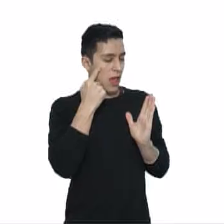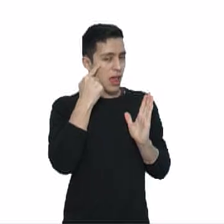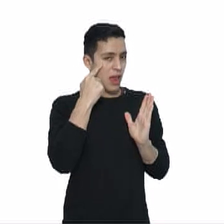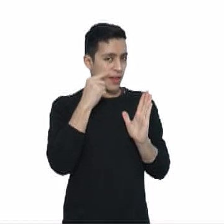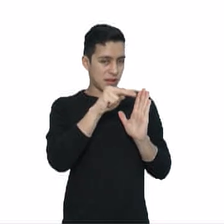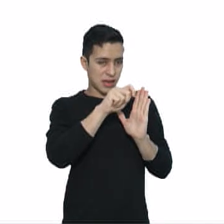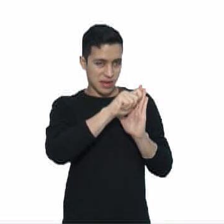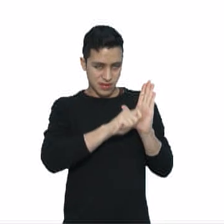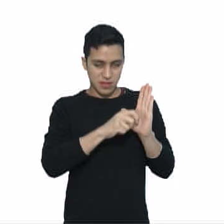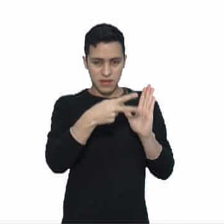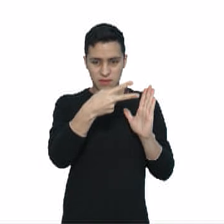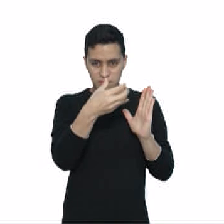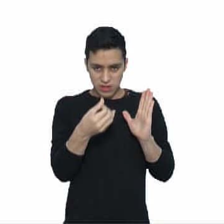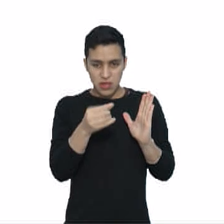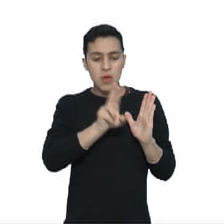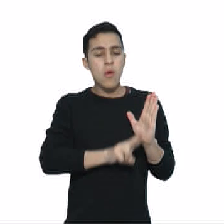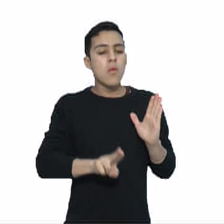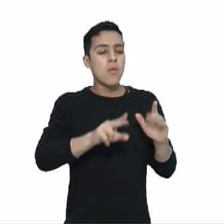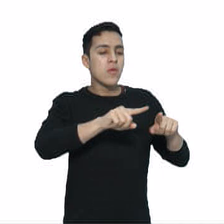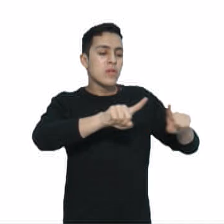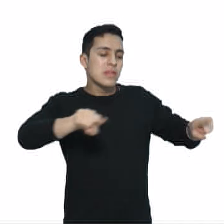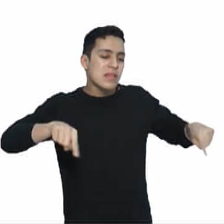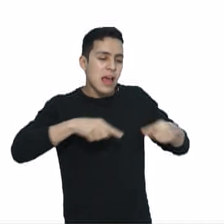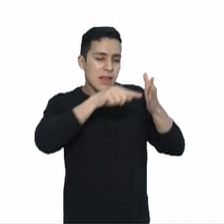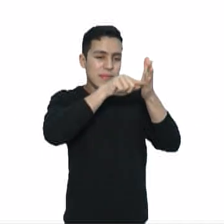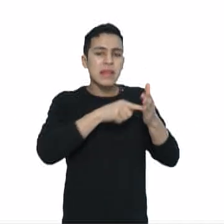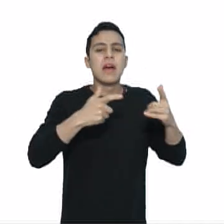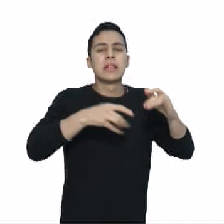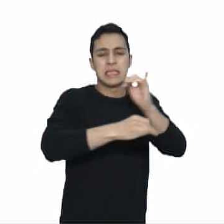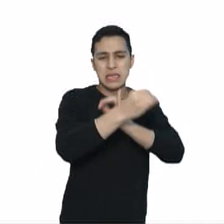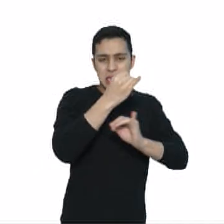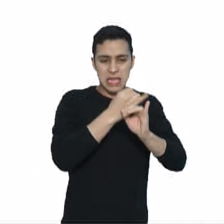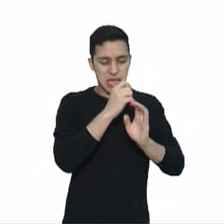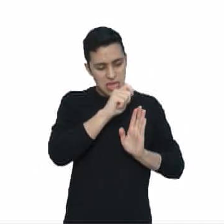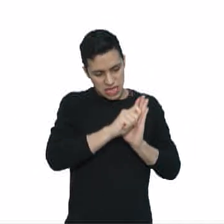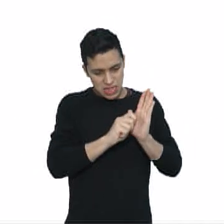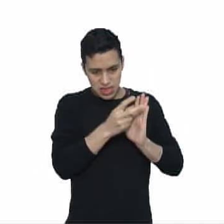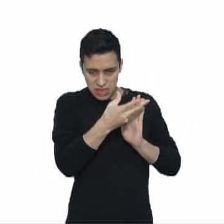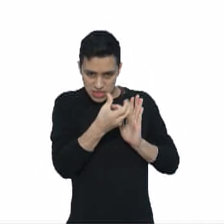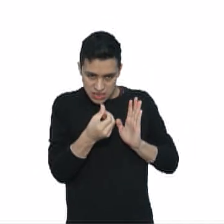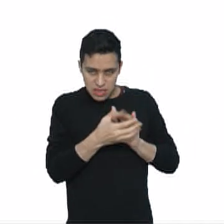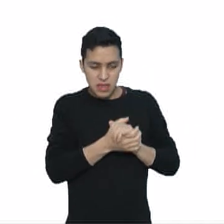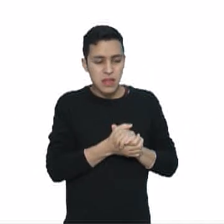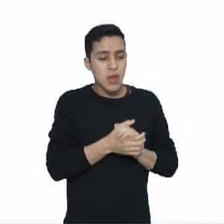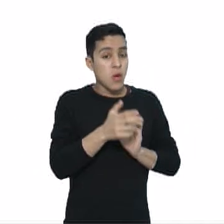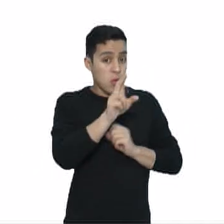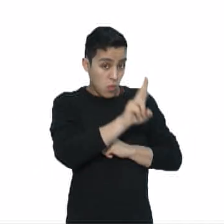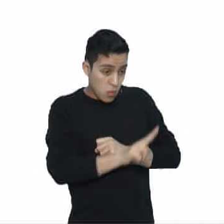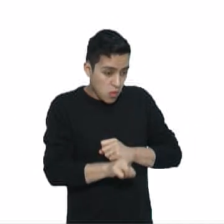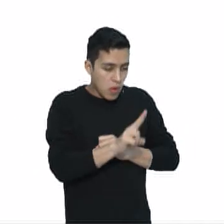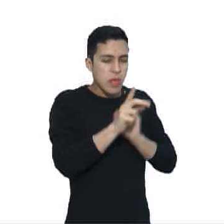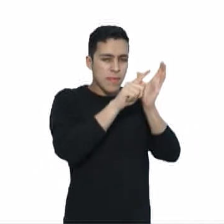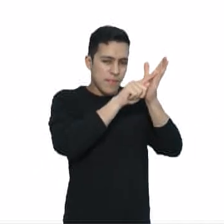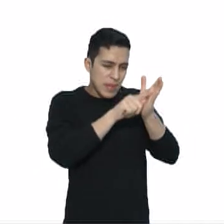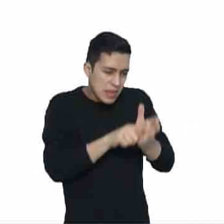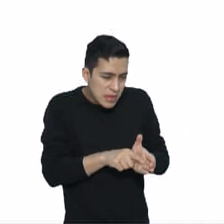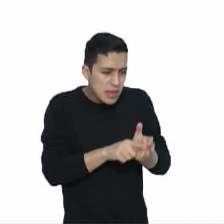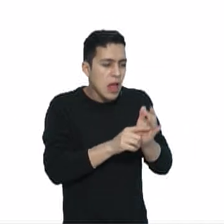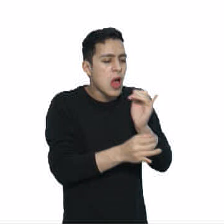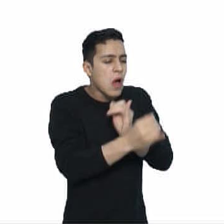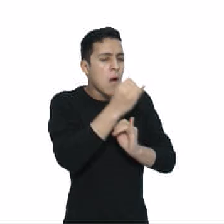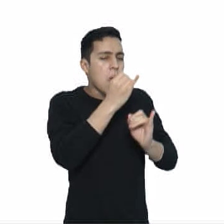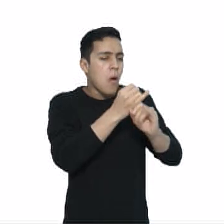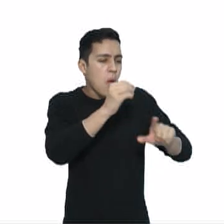Do uso da sala de pesquisas na internet. Artigo 26. O uso da sala de pesquisas online requer